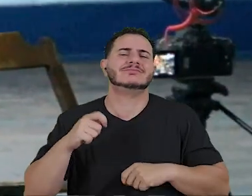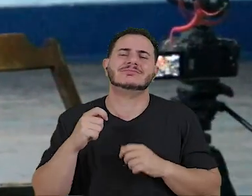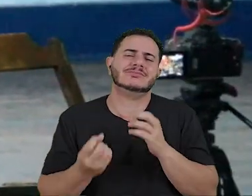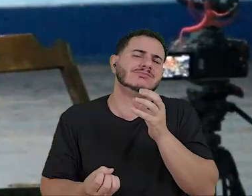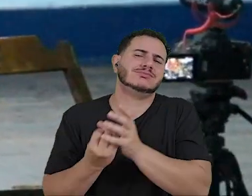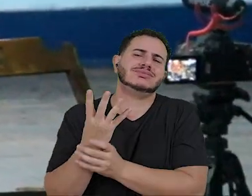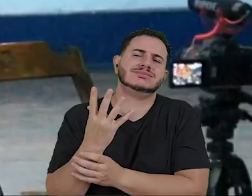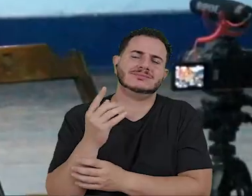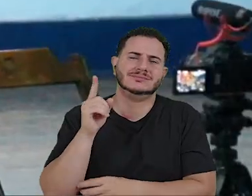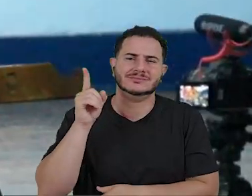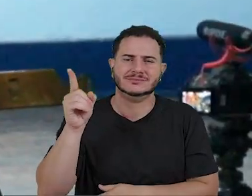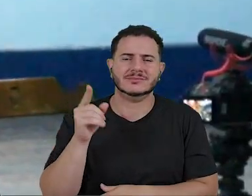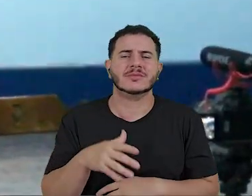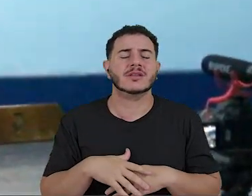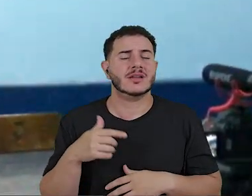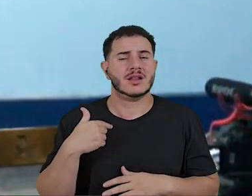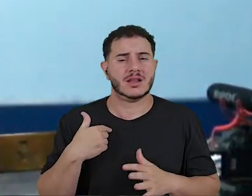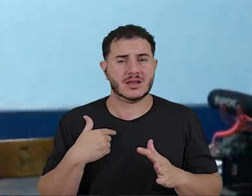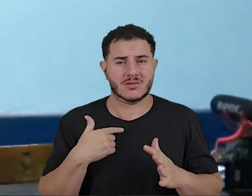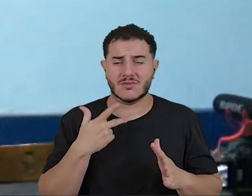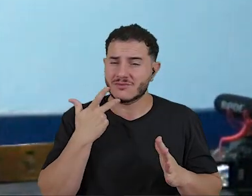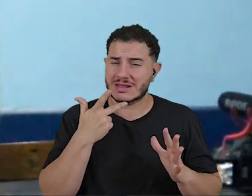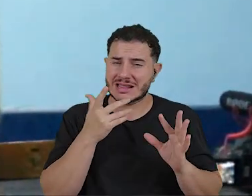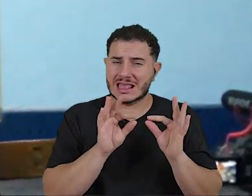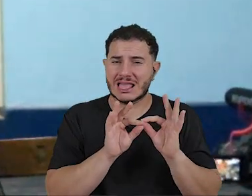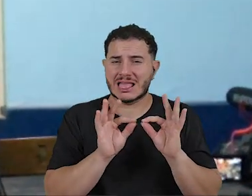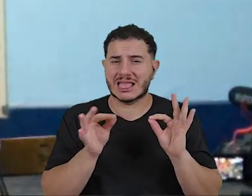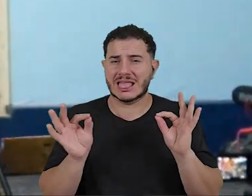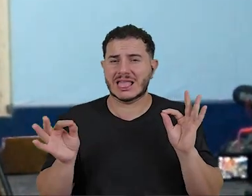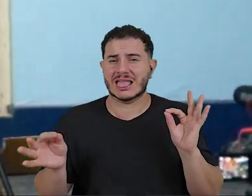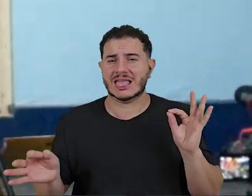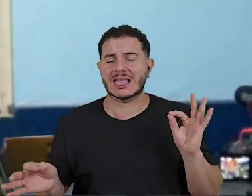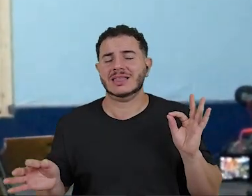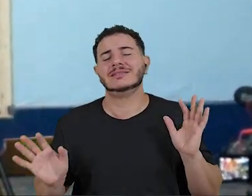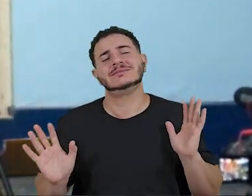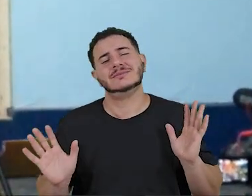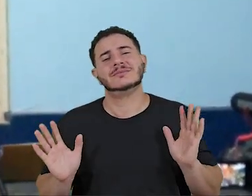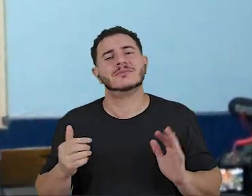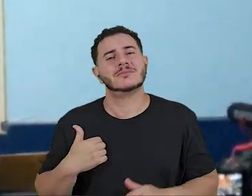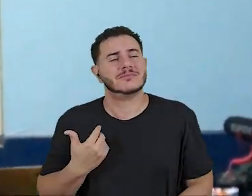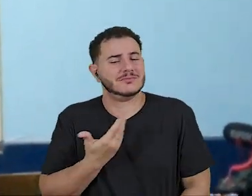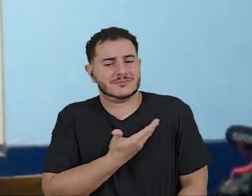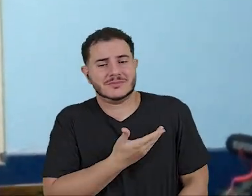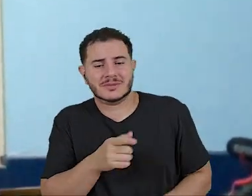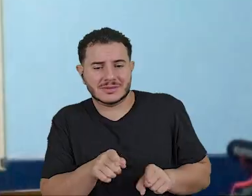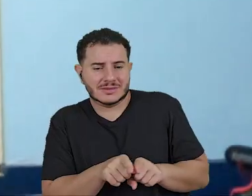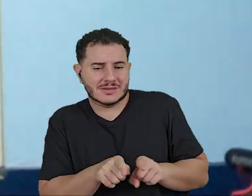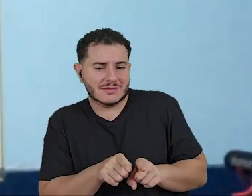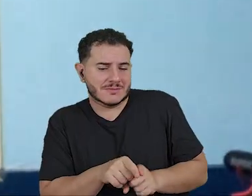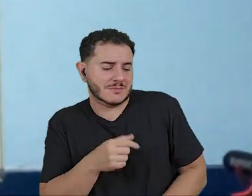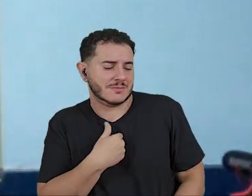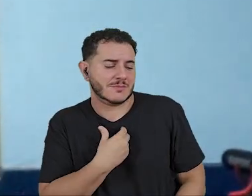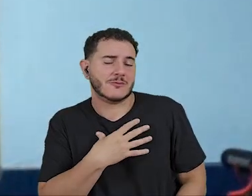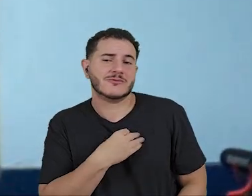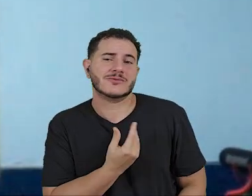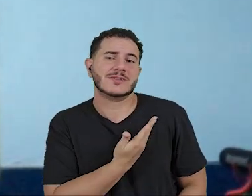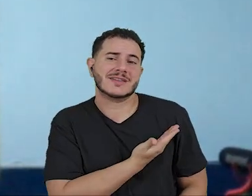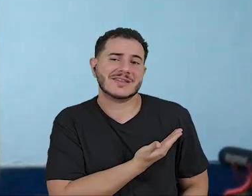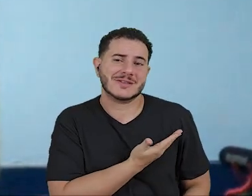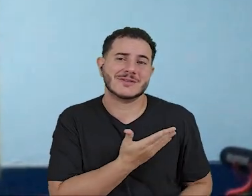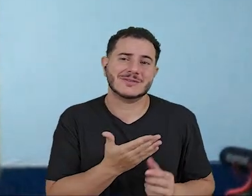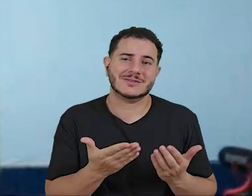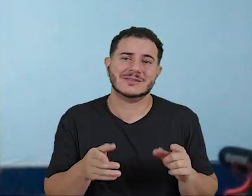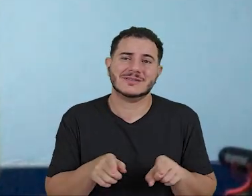Eu não vou falar muito não, porque tem alguém para falar também, certo? Eu já falei tanta coisa,